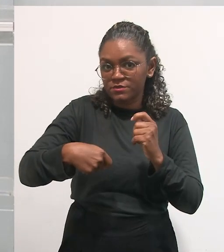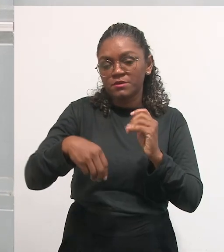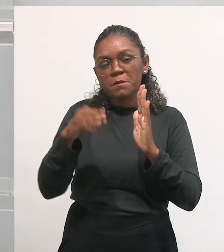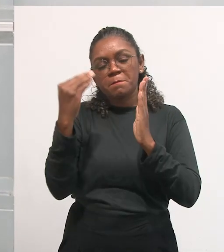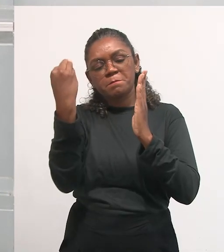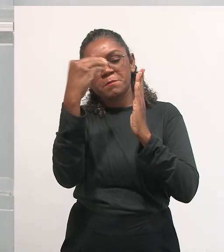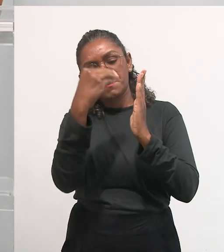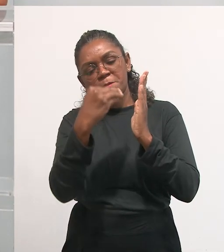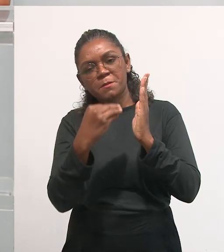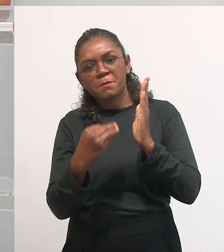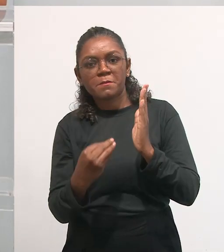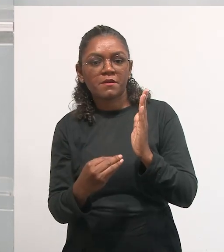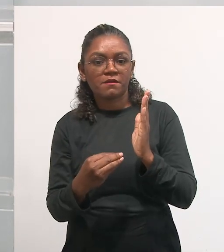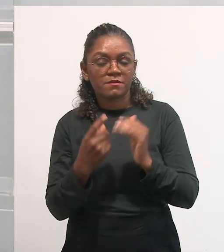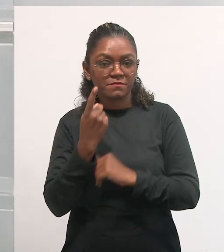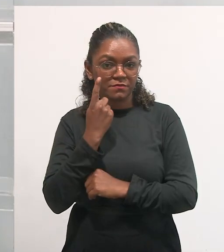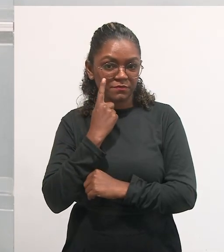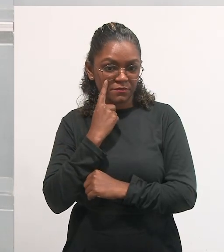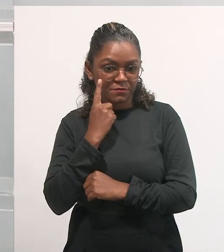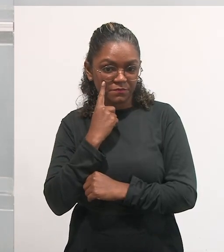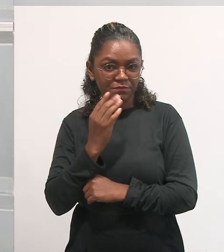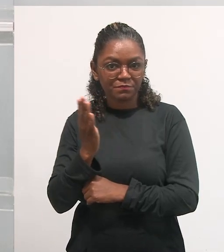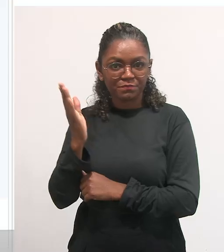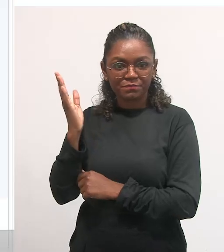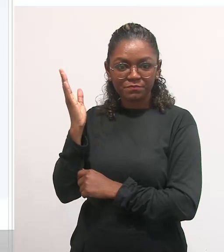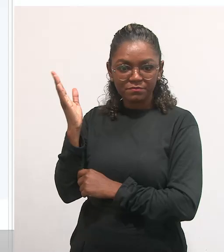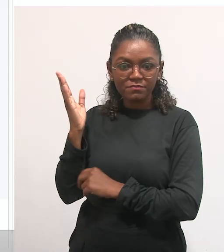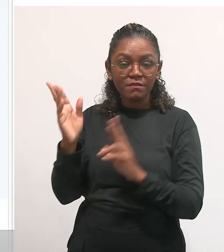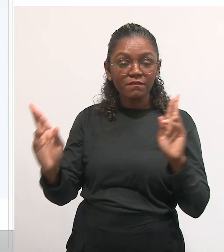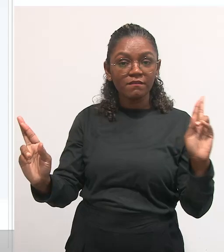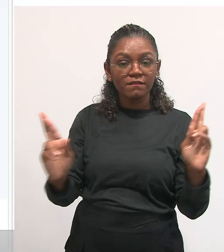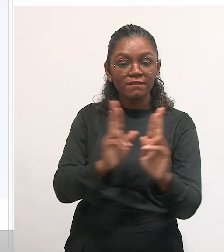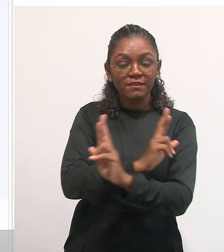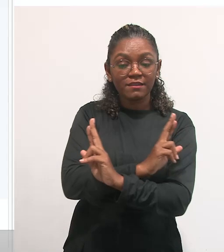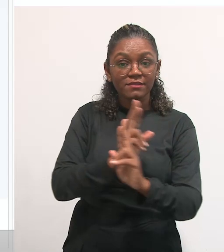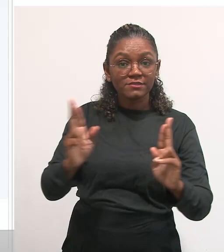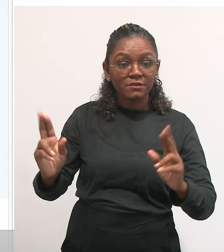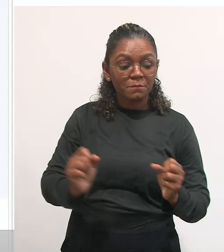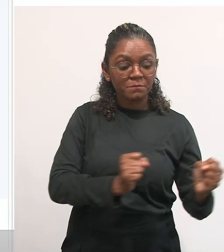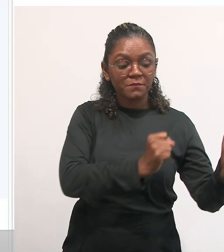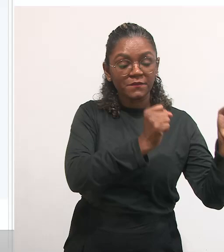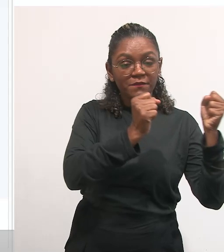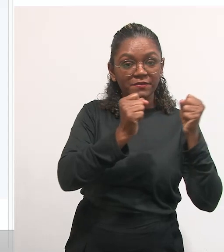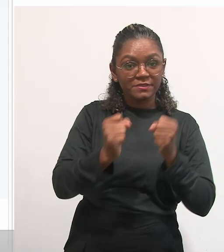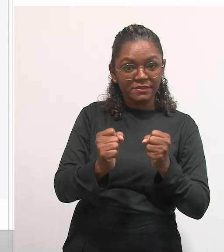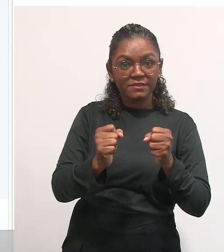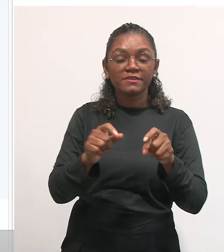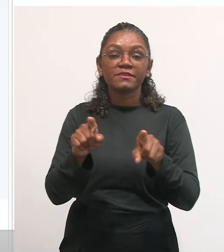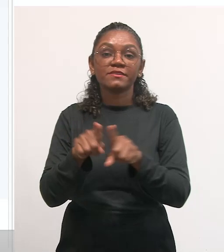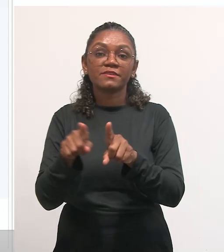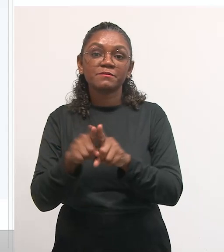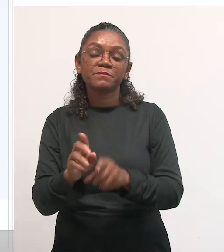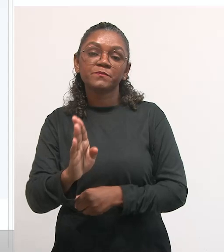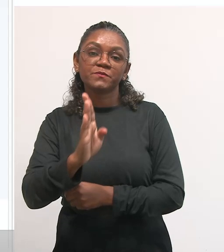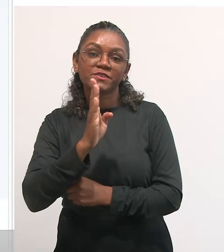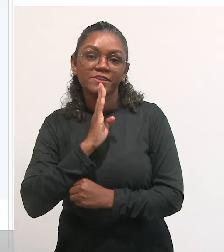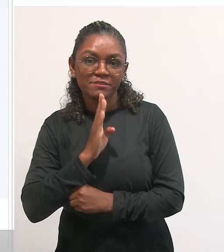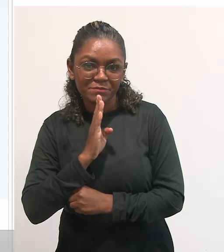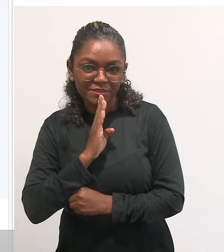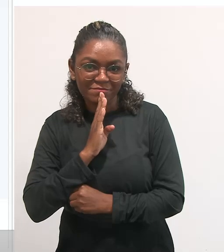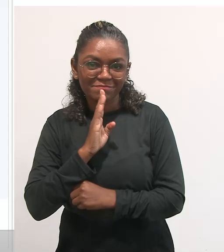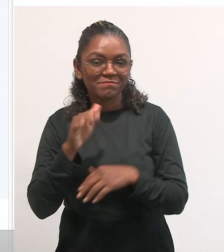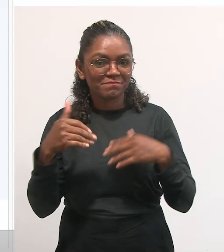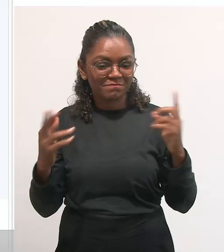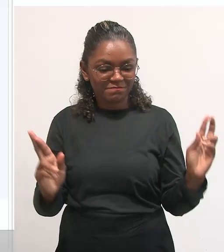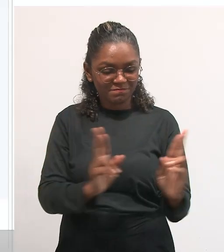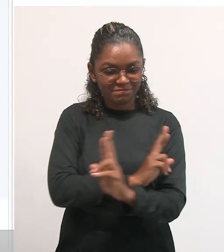percebam quando ele coloca aqui ó ele coloca que é uma relação entre poder e conhecimento né uma